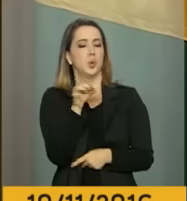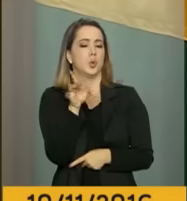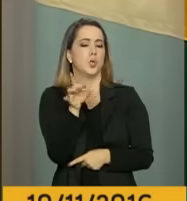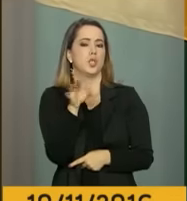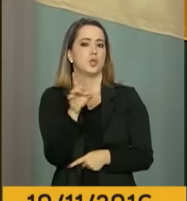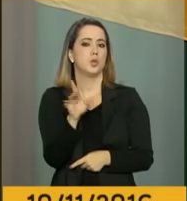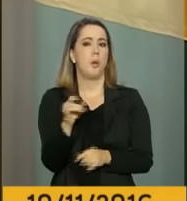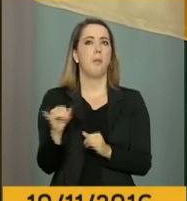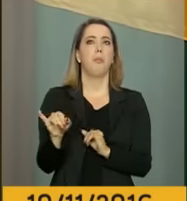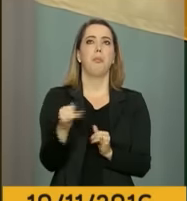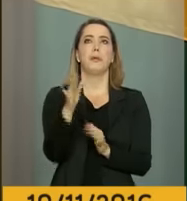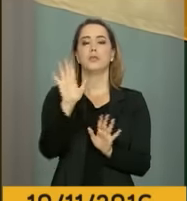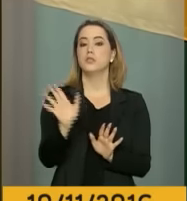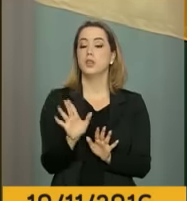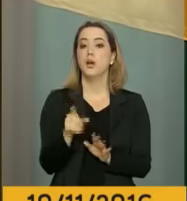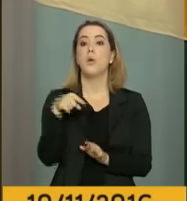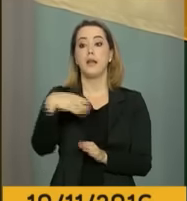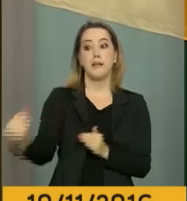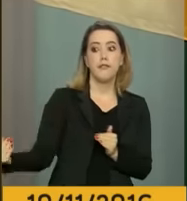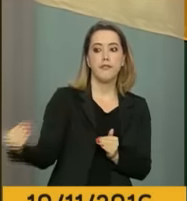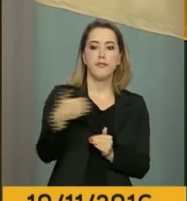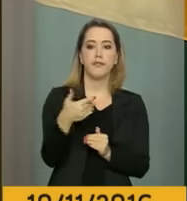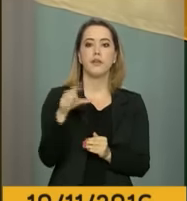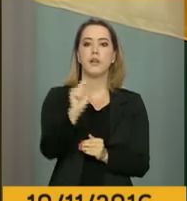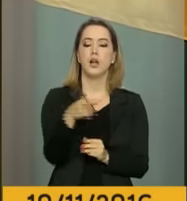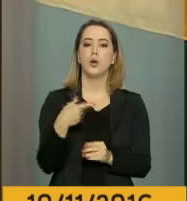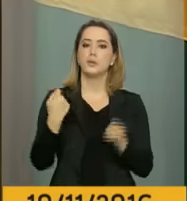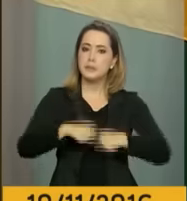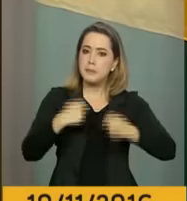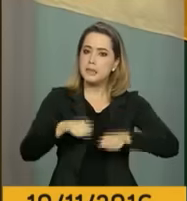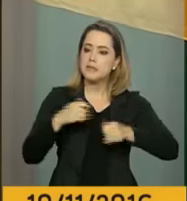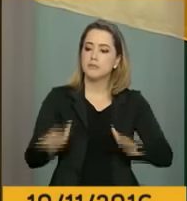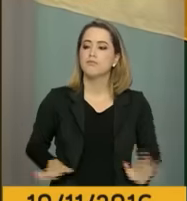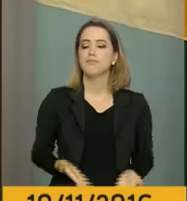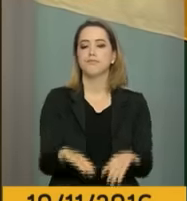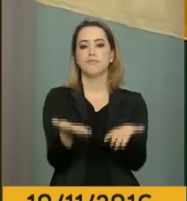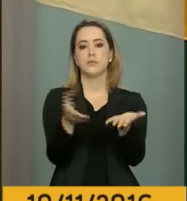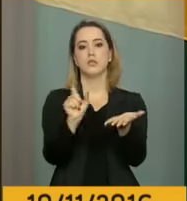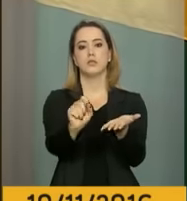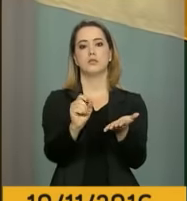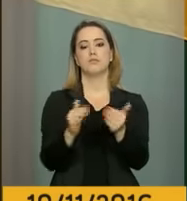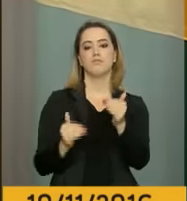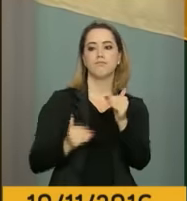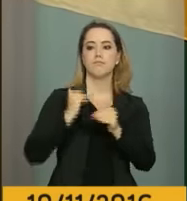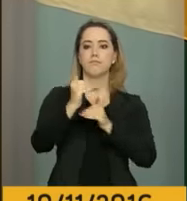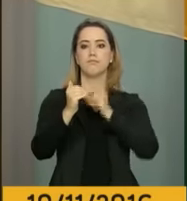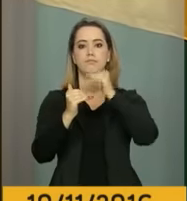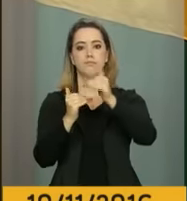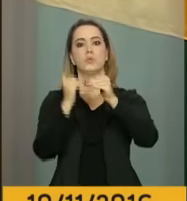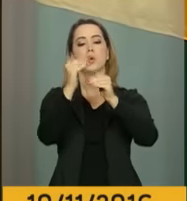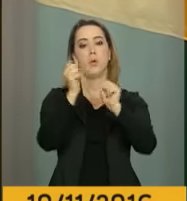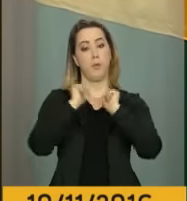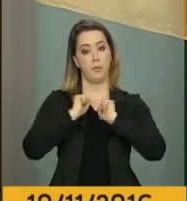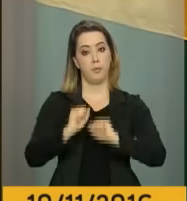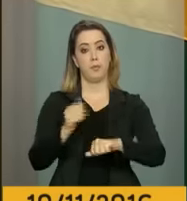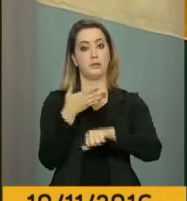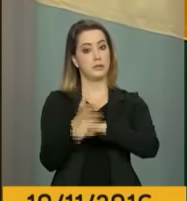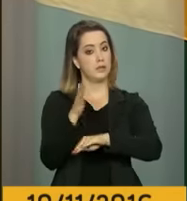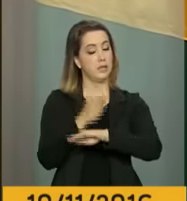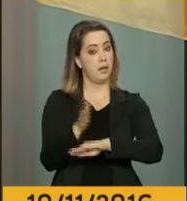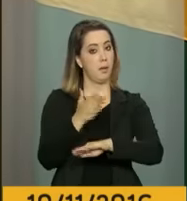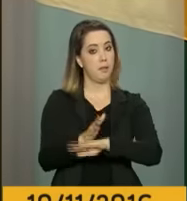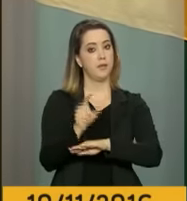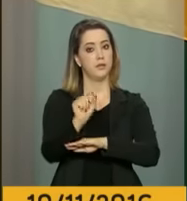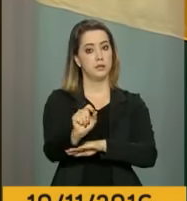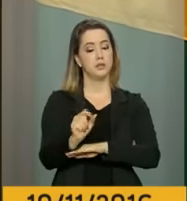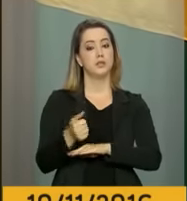casual. Ela vem ao encontro da necessidade de promover, na maior escala possível, a capacitação e